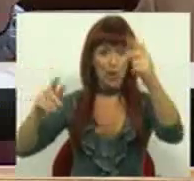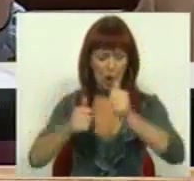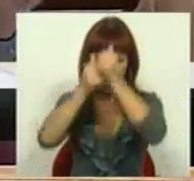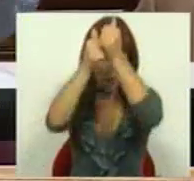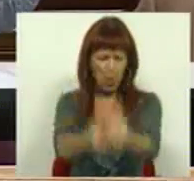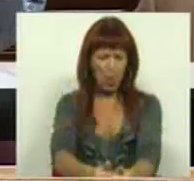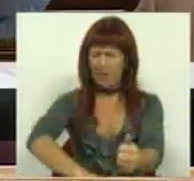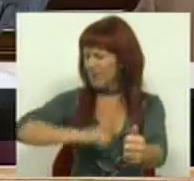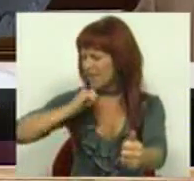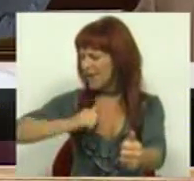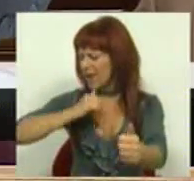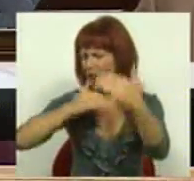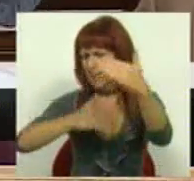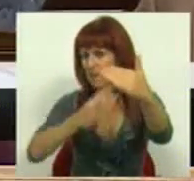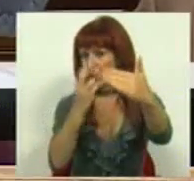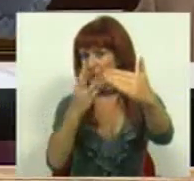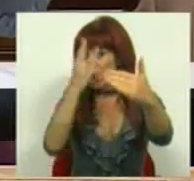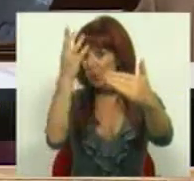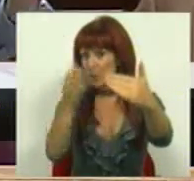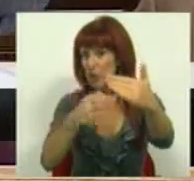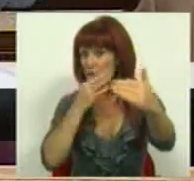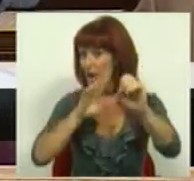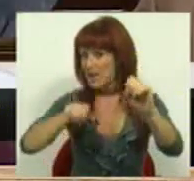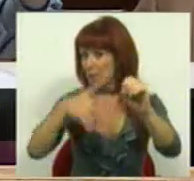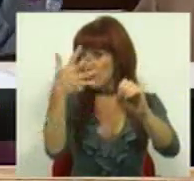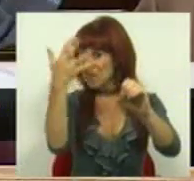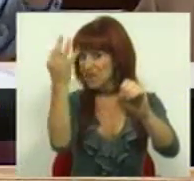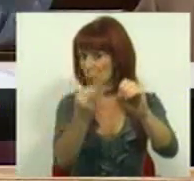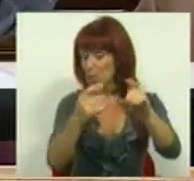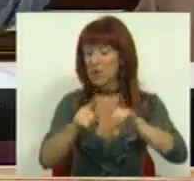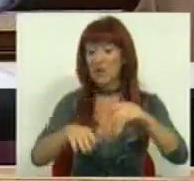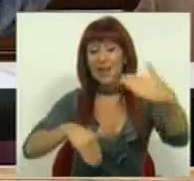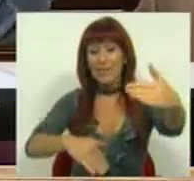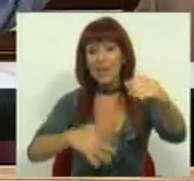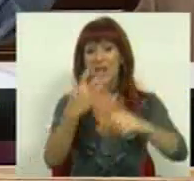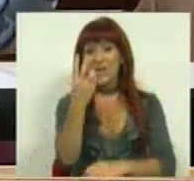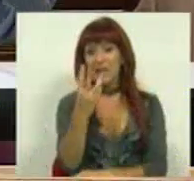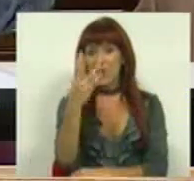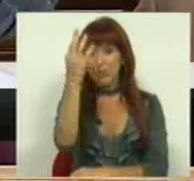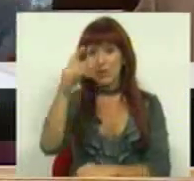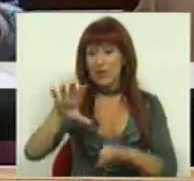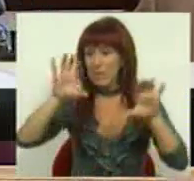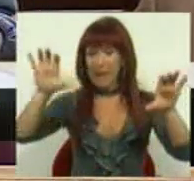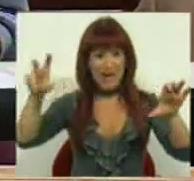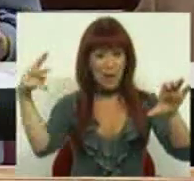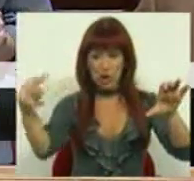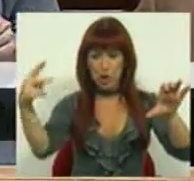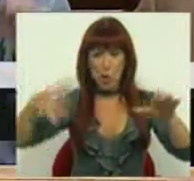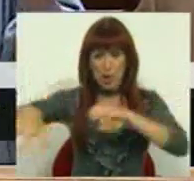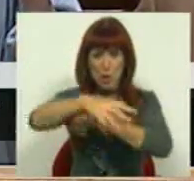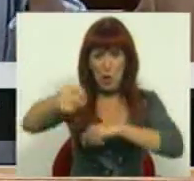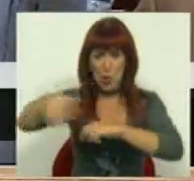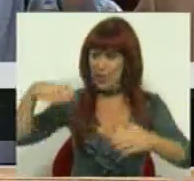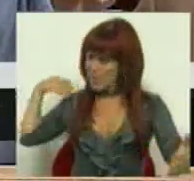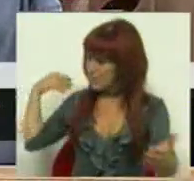cumprir sempre o limite de 3%, já não falamos de 0,5%, de 3%, apenas 2 países no contexto da zona